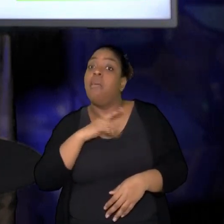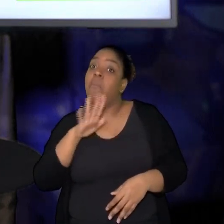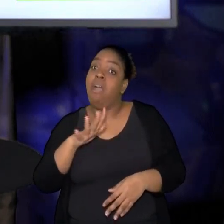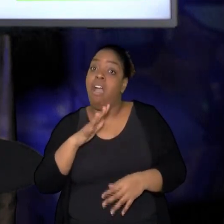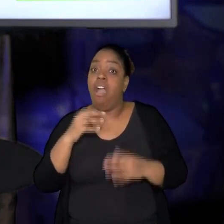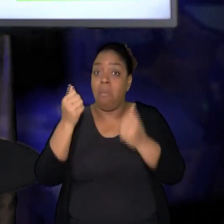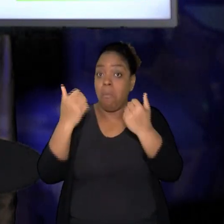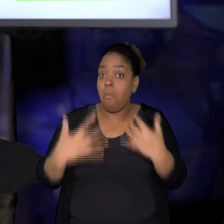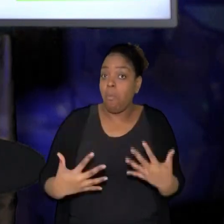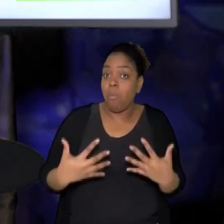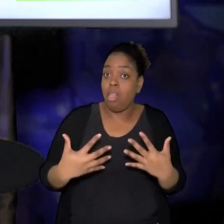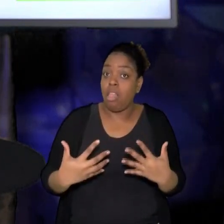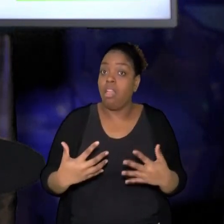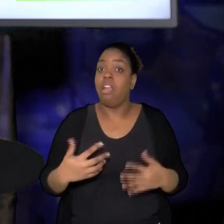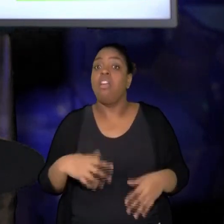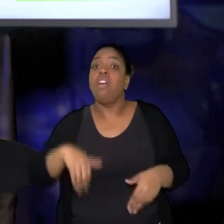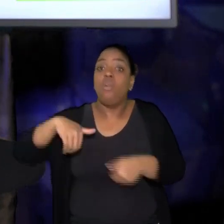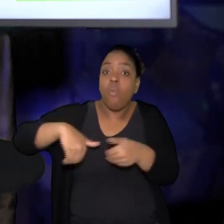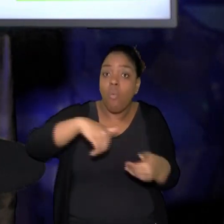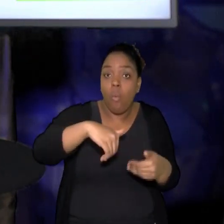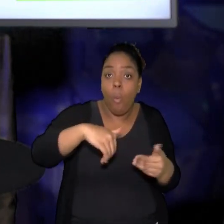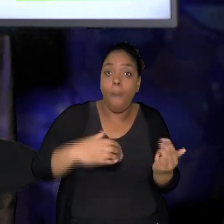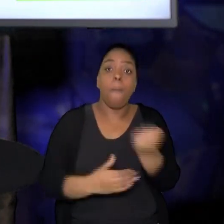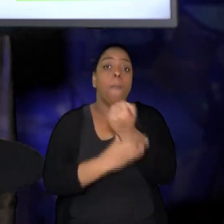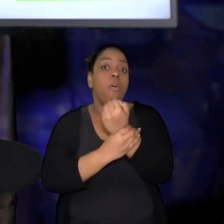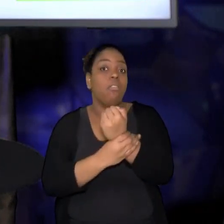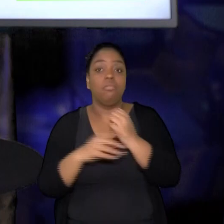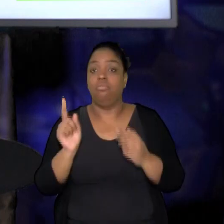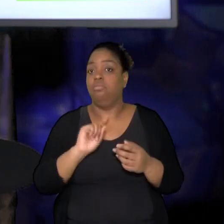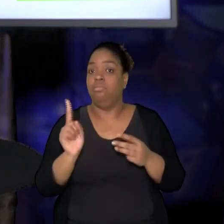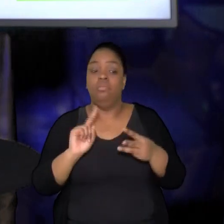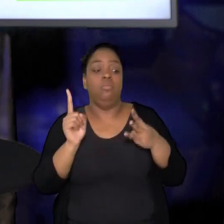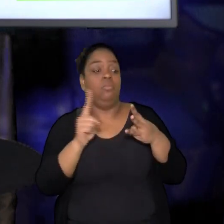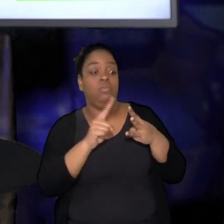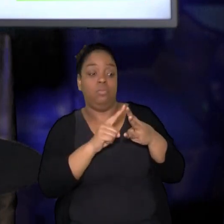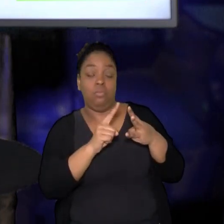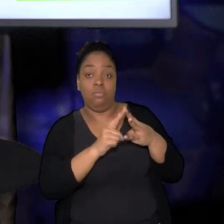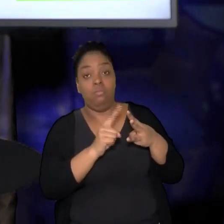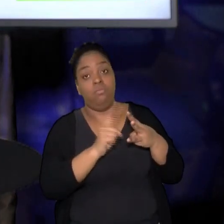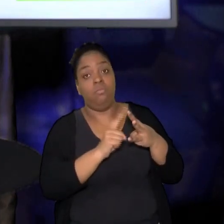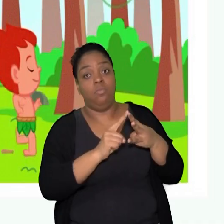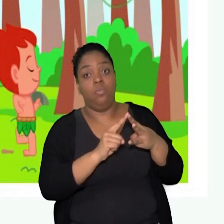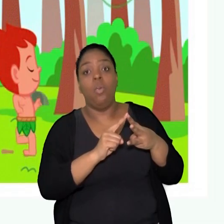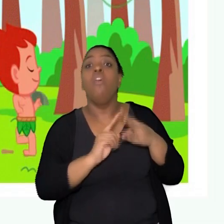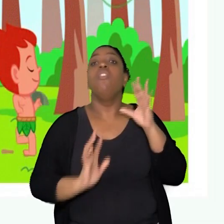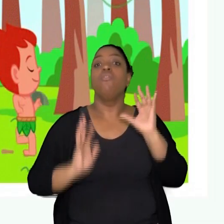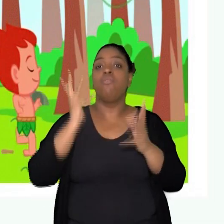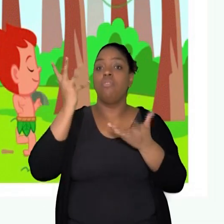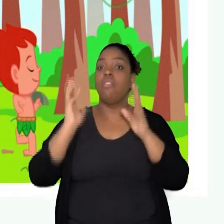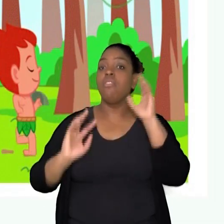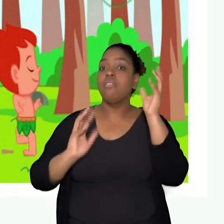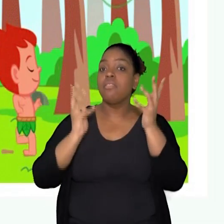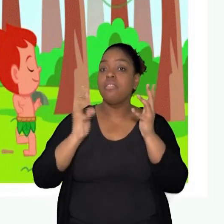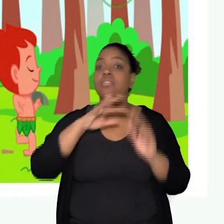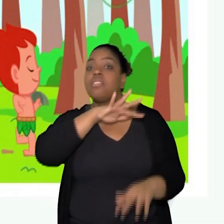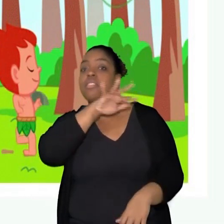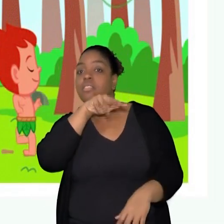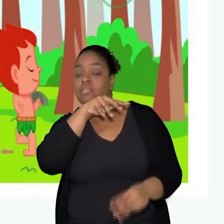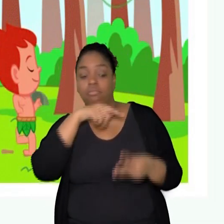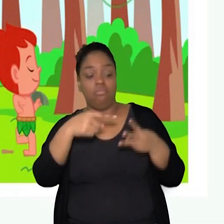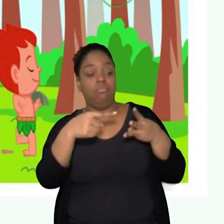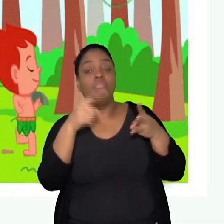Curupira os protege. Pelo contrário, ele protege a floresta e os animais. Então, a